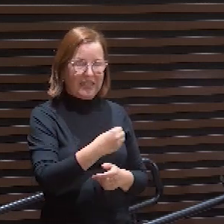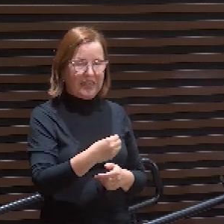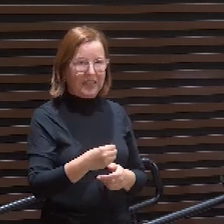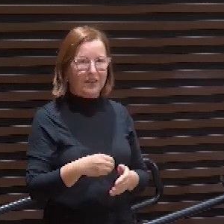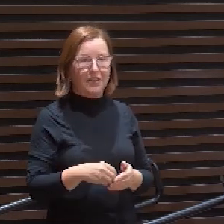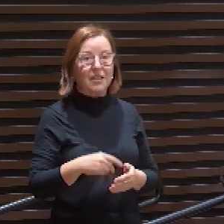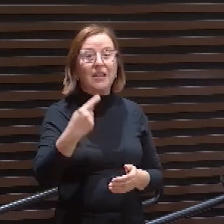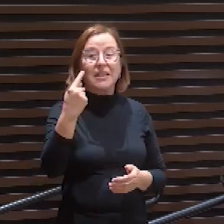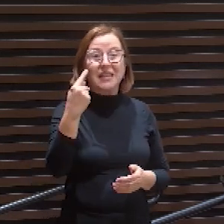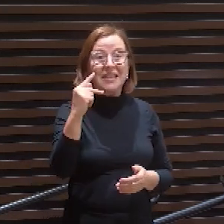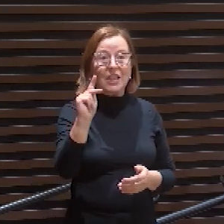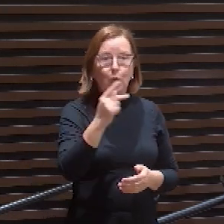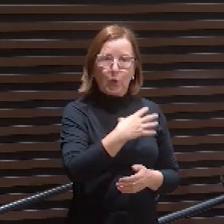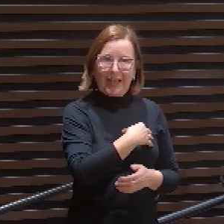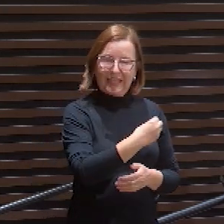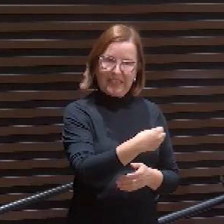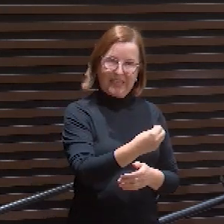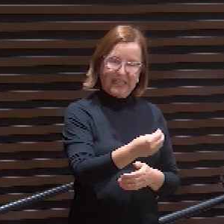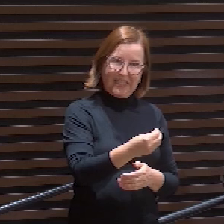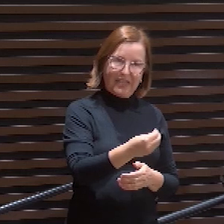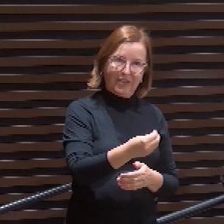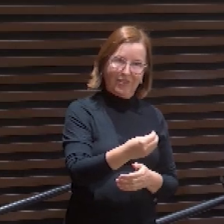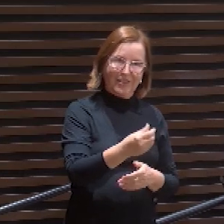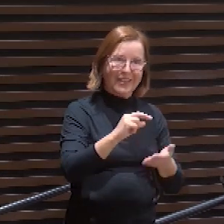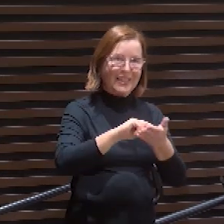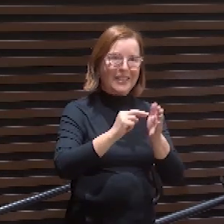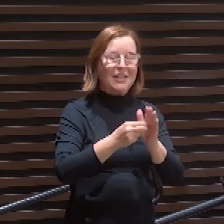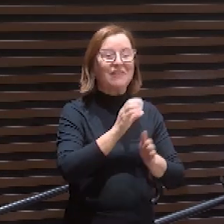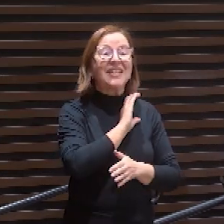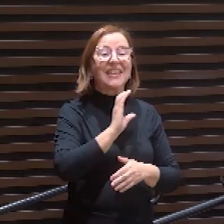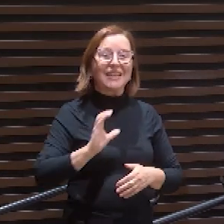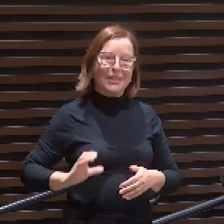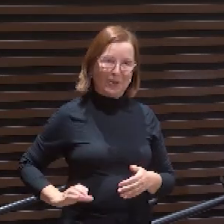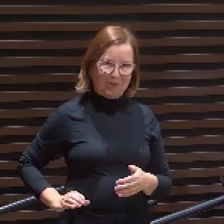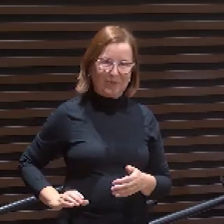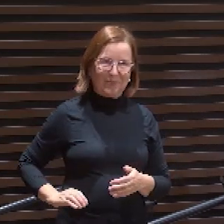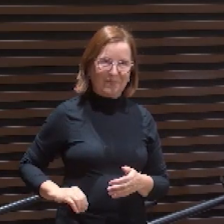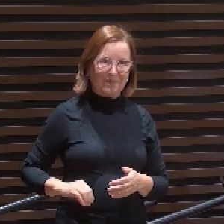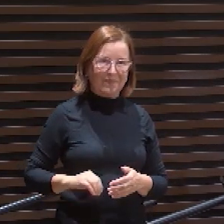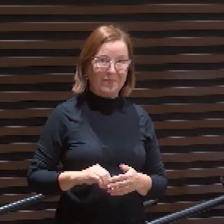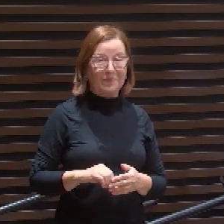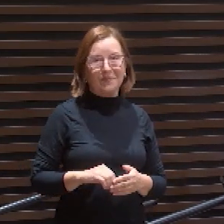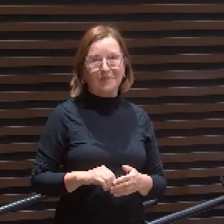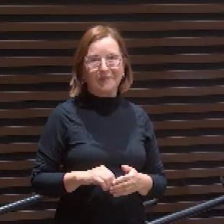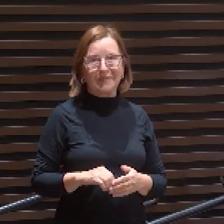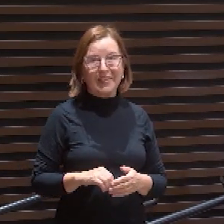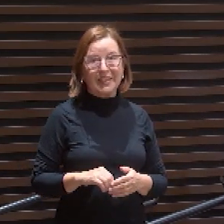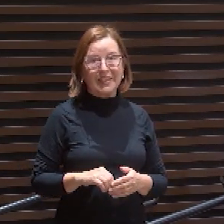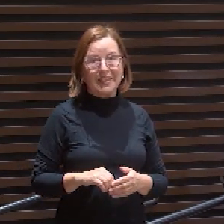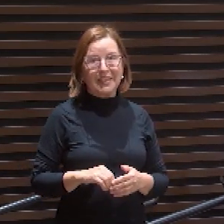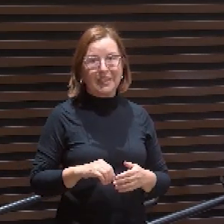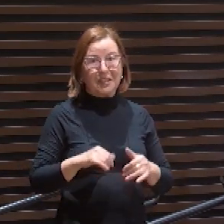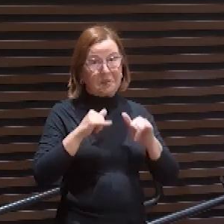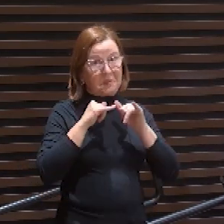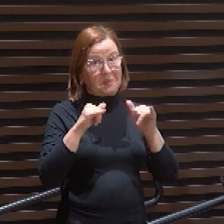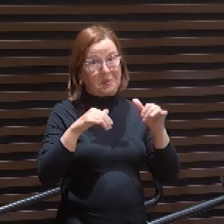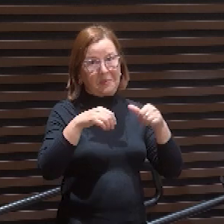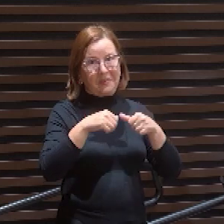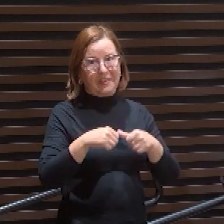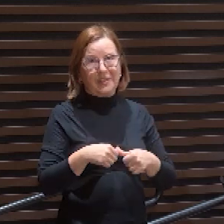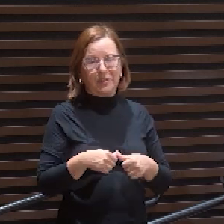teu descendente, que é Cristo. E digo isto, uma